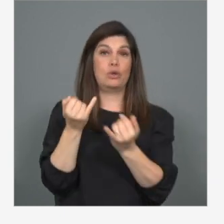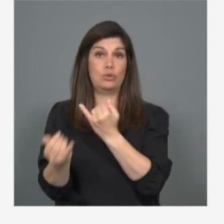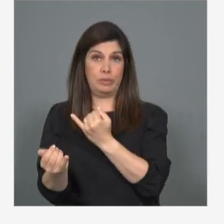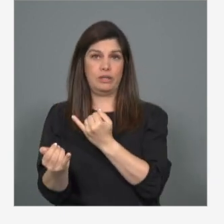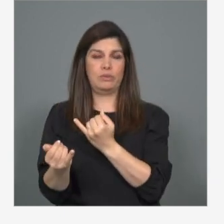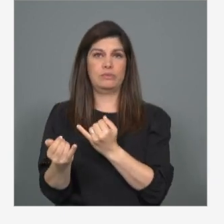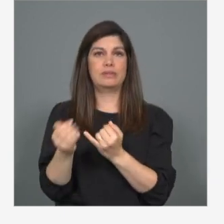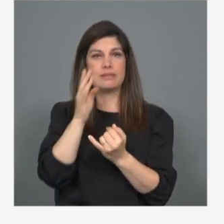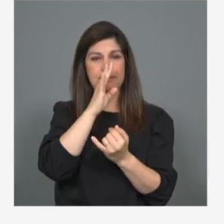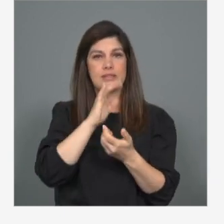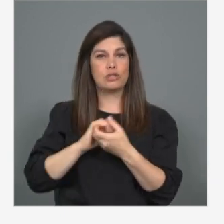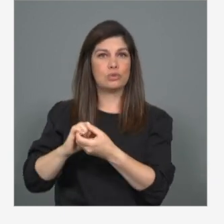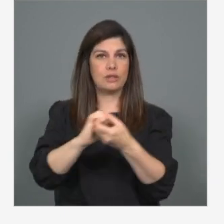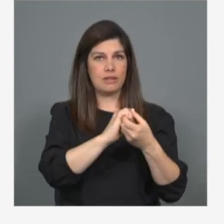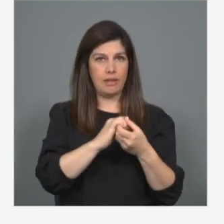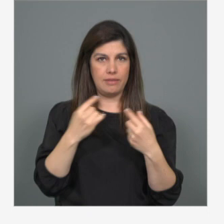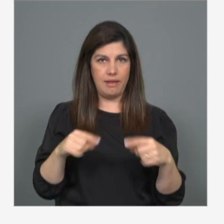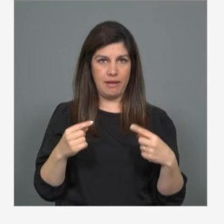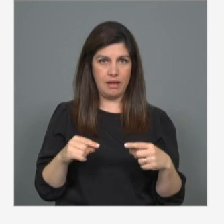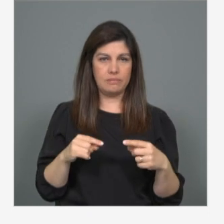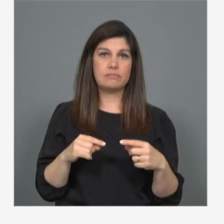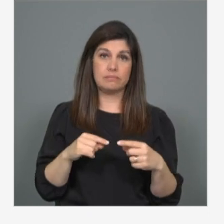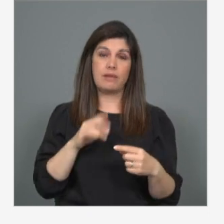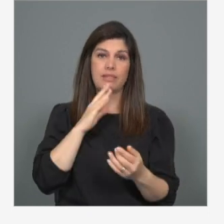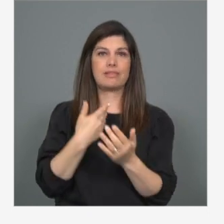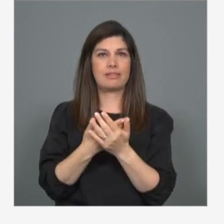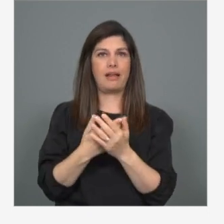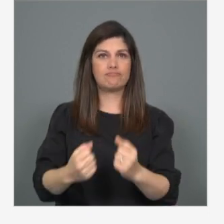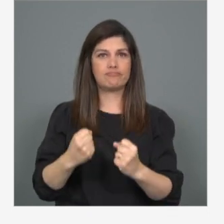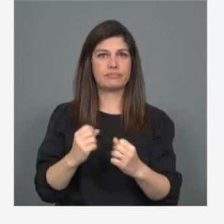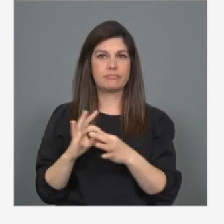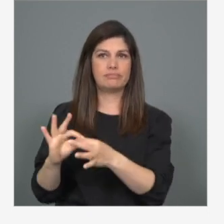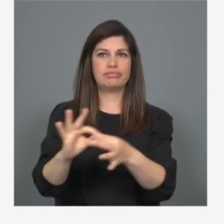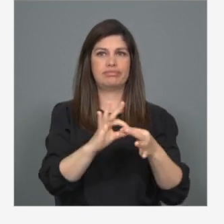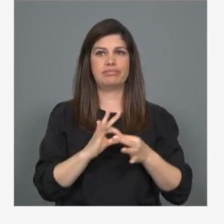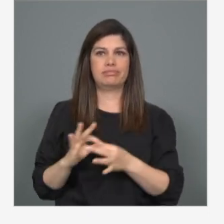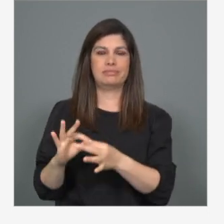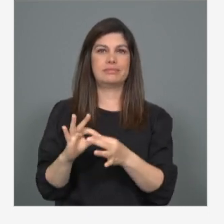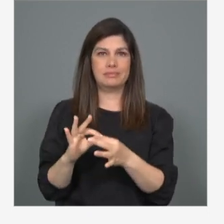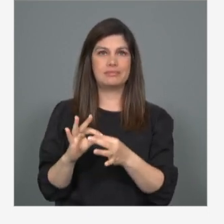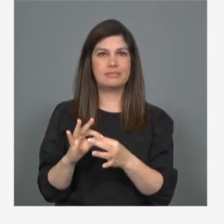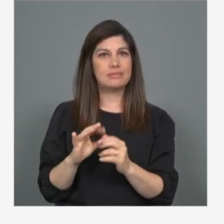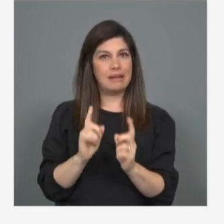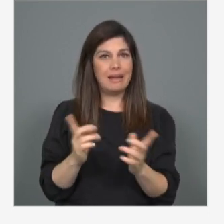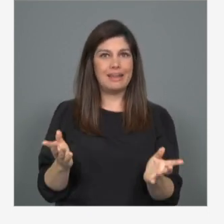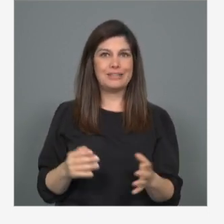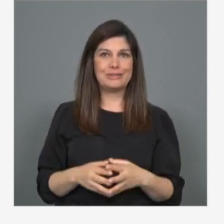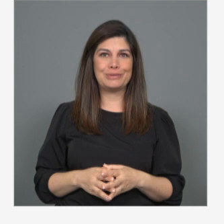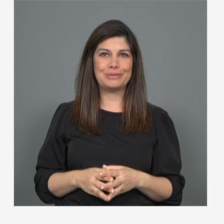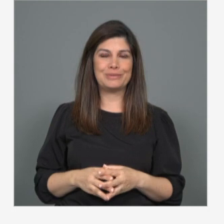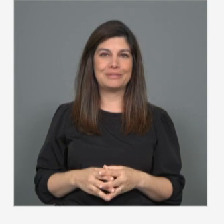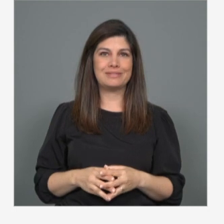maneira de construir comunidade, é mesmo isso, ser solidário em todos os momentos. E,